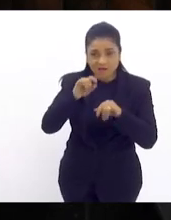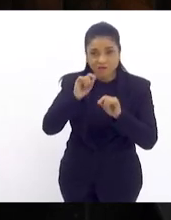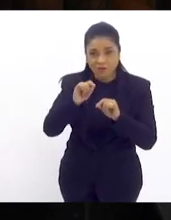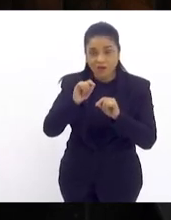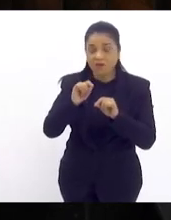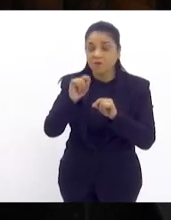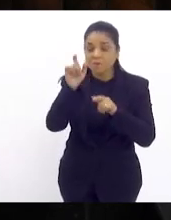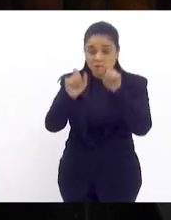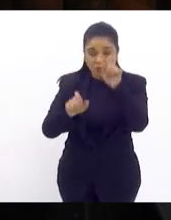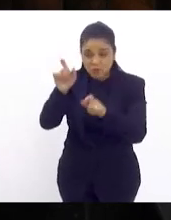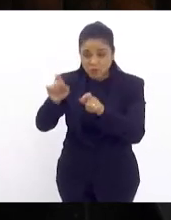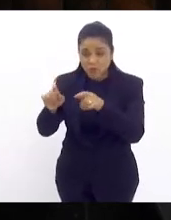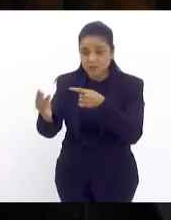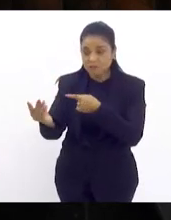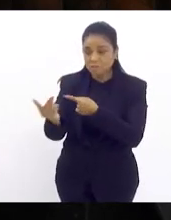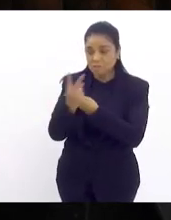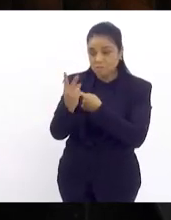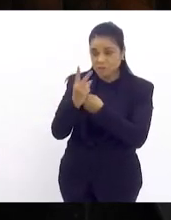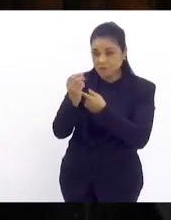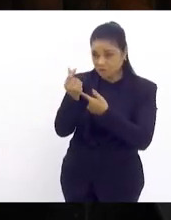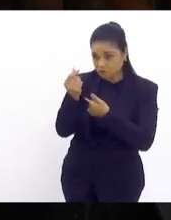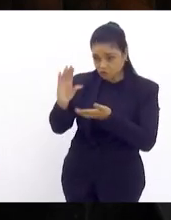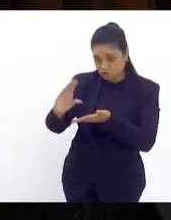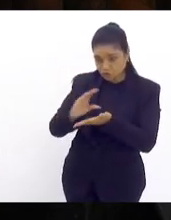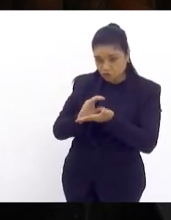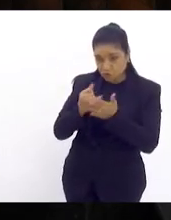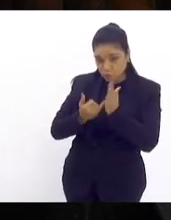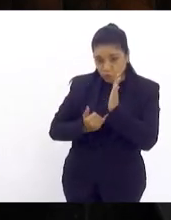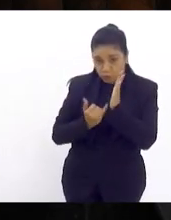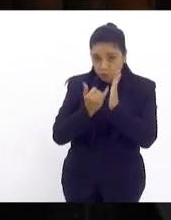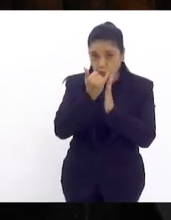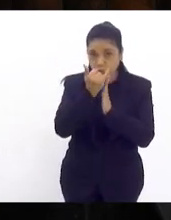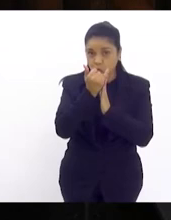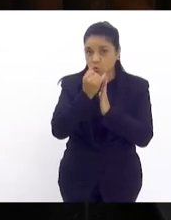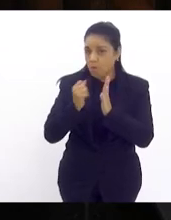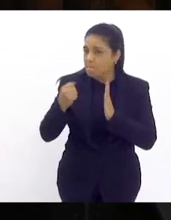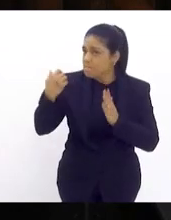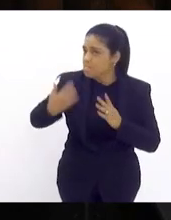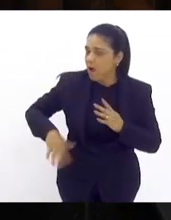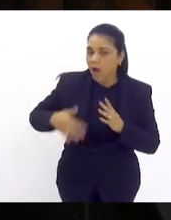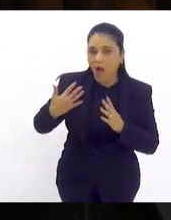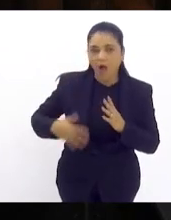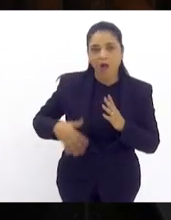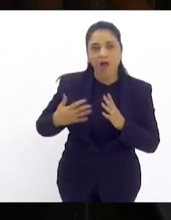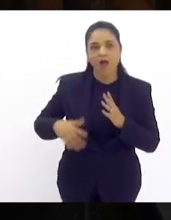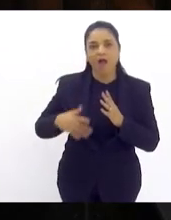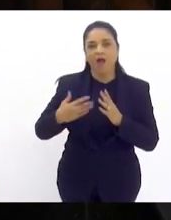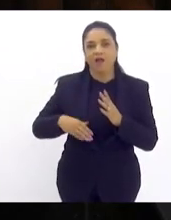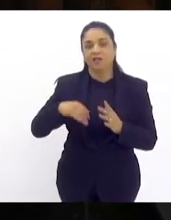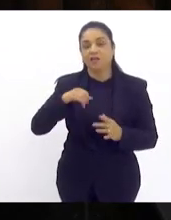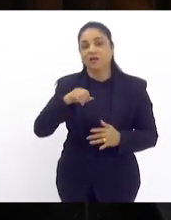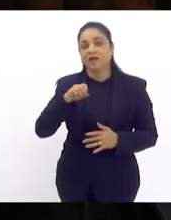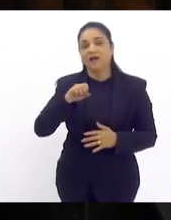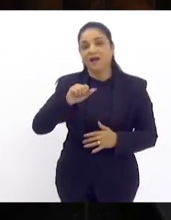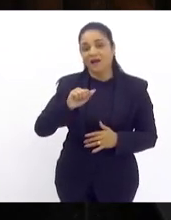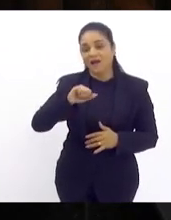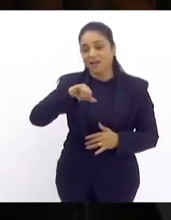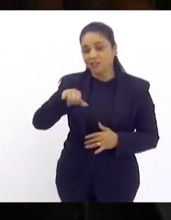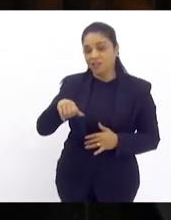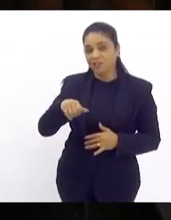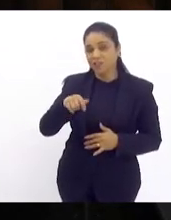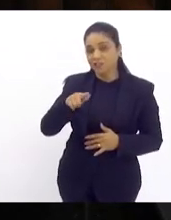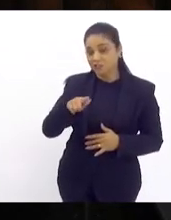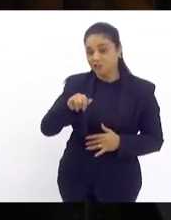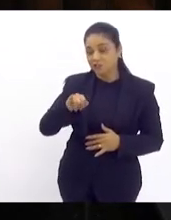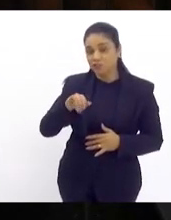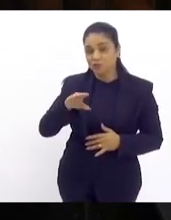emprestavam dinheiro a juros exorbitantes é uma agiotagem como é